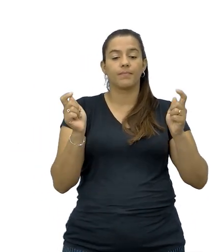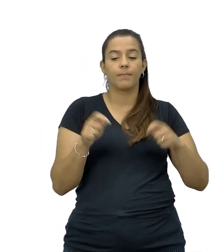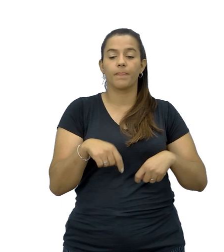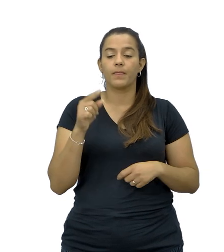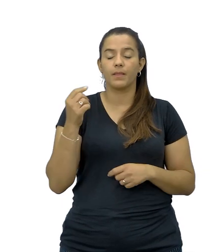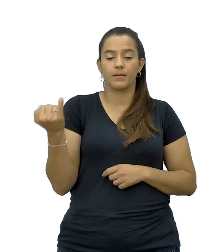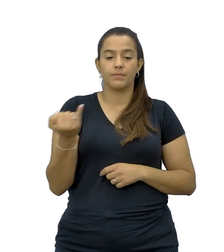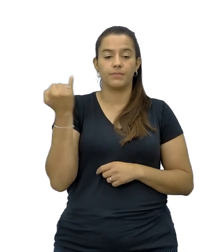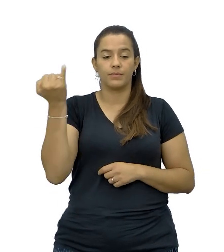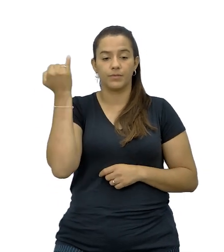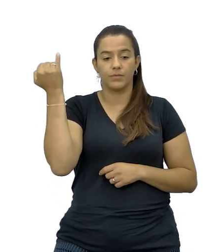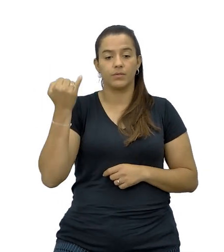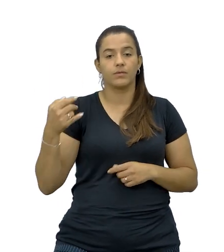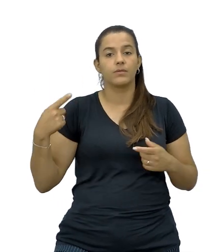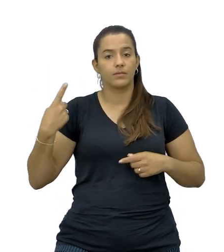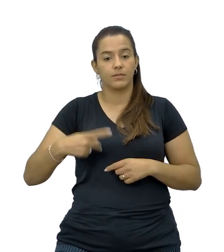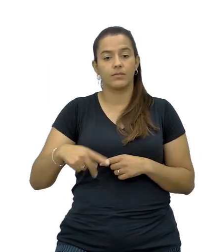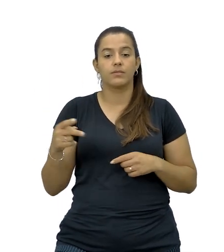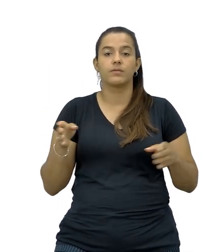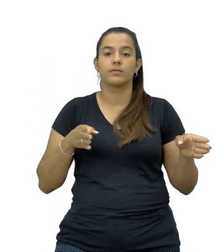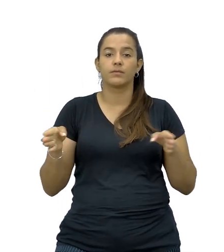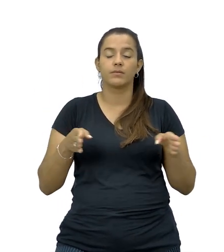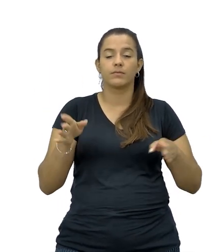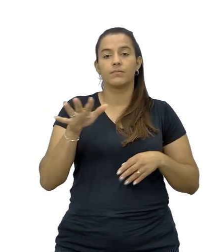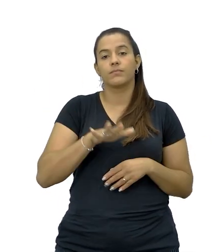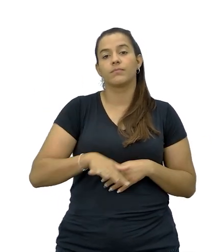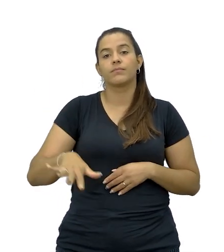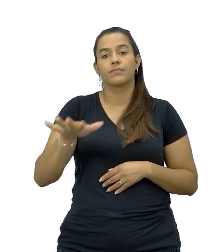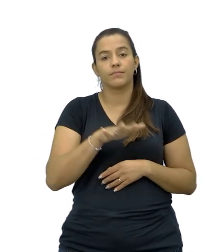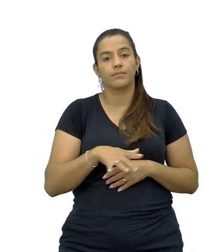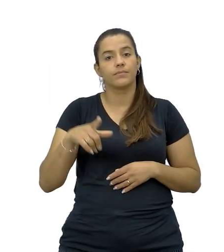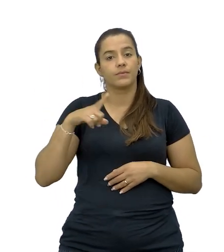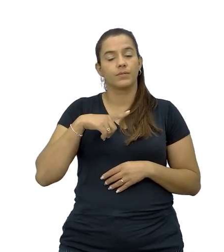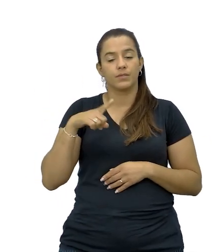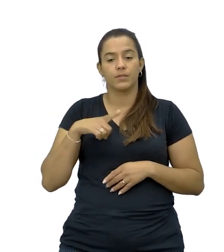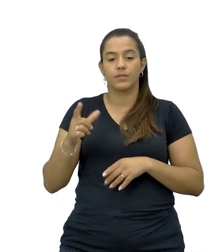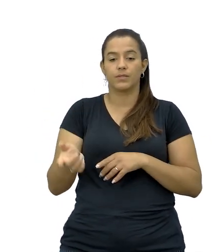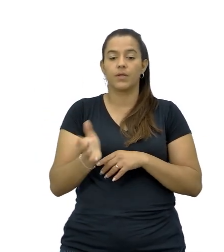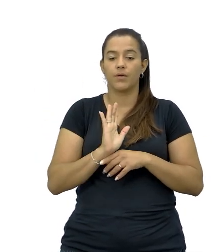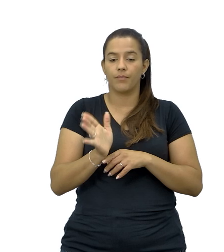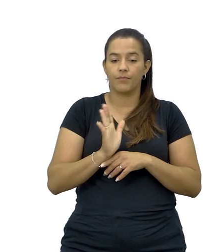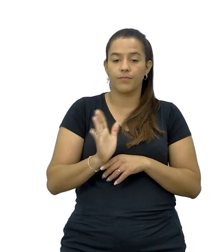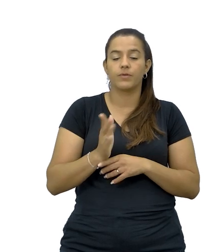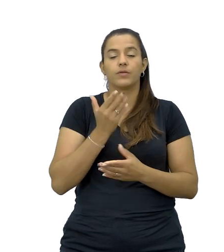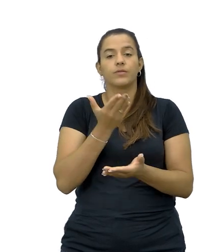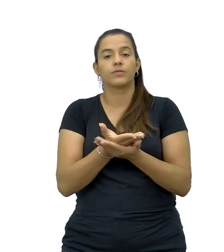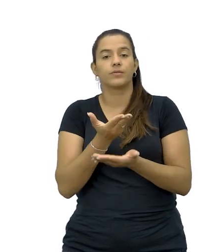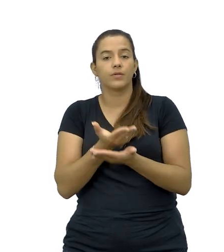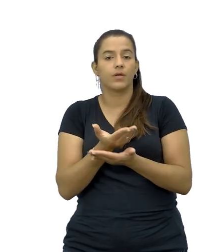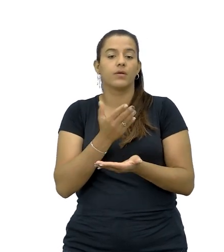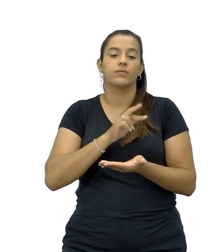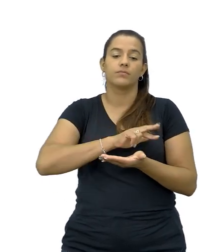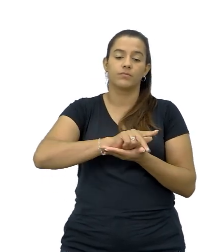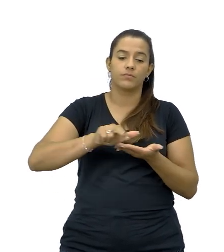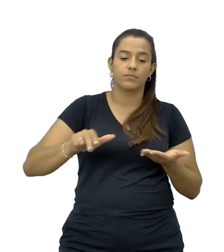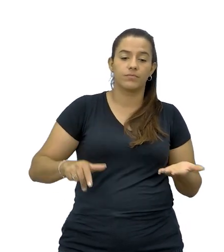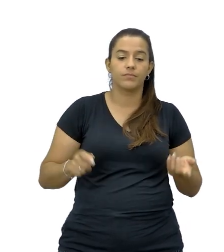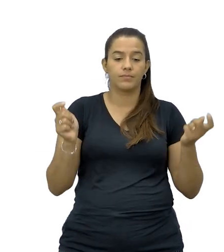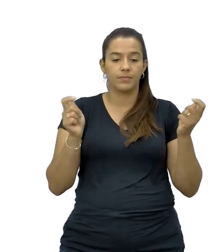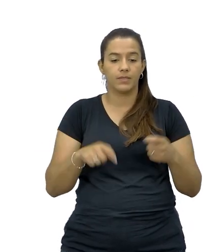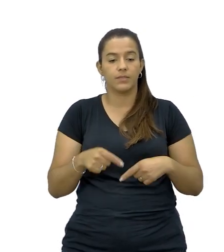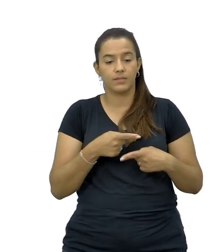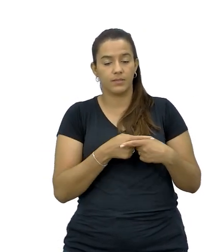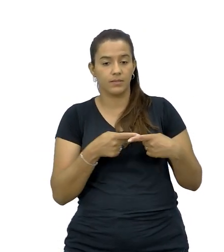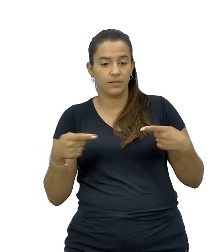muito forte, acho que nessa área de ter vídeos, né, de aulas, eu mesmo precisei essa semana